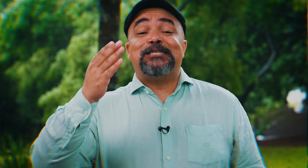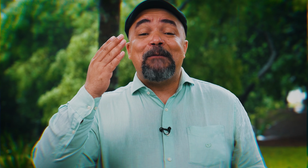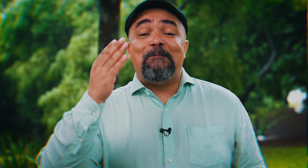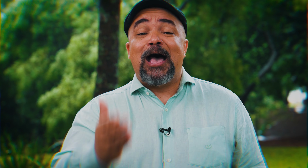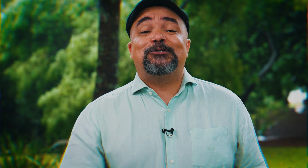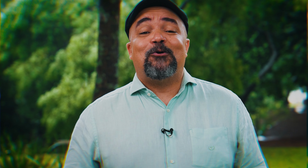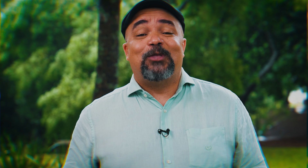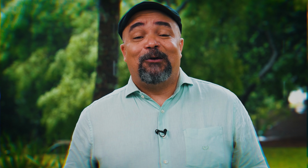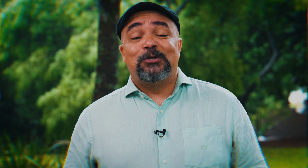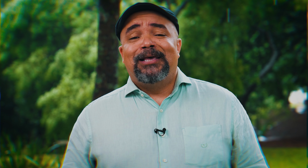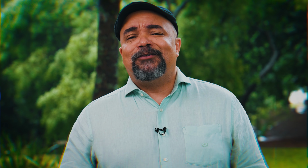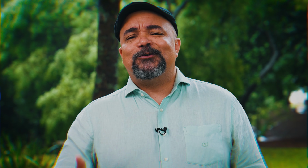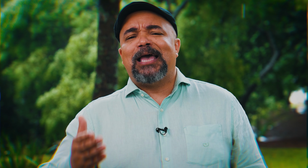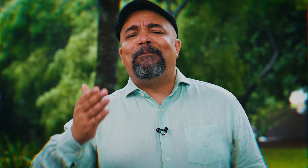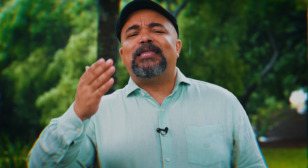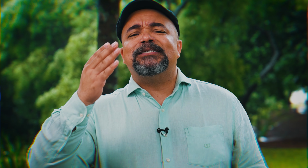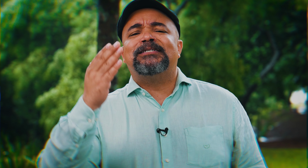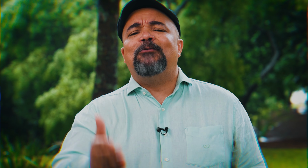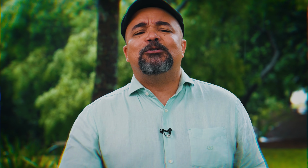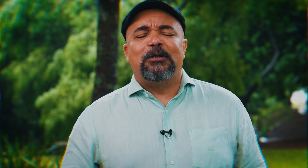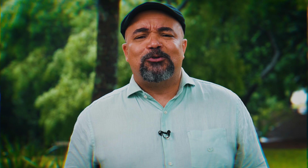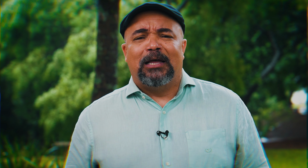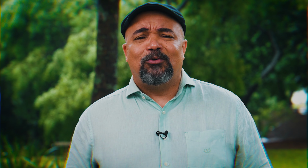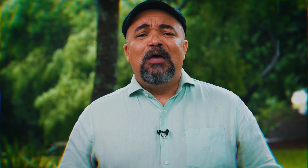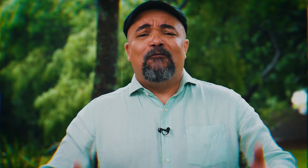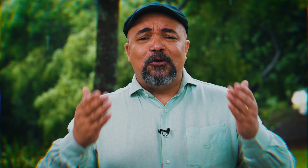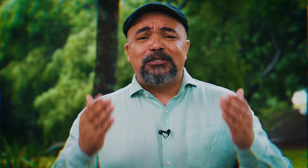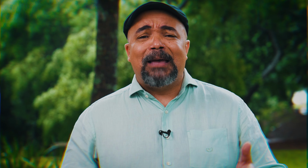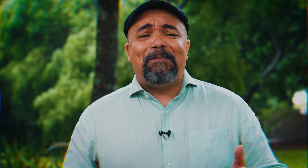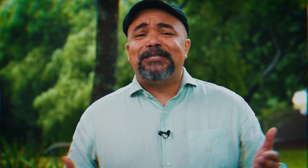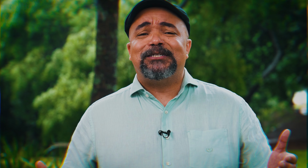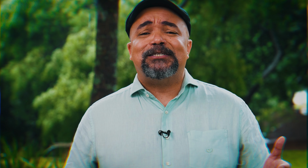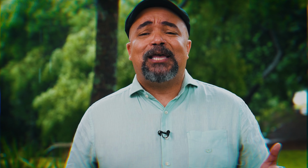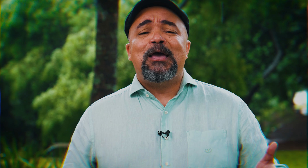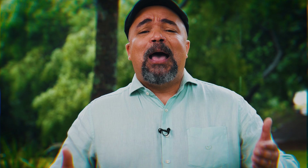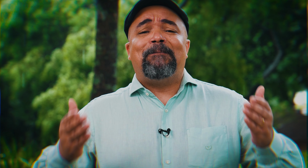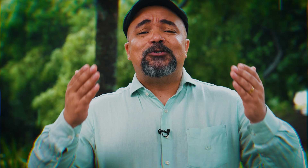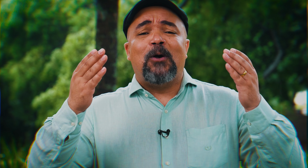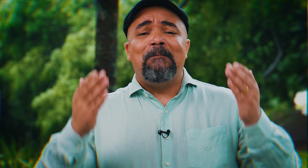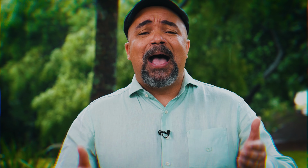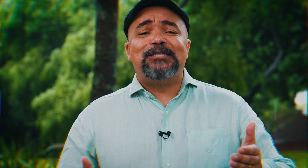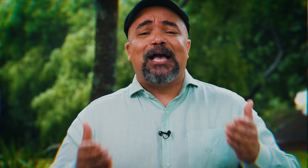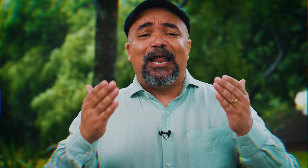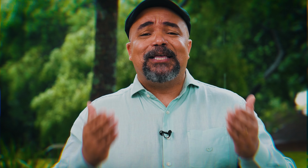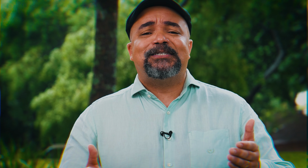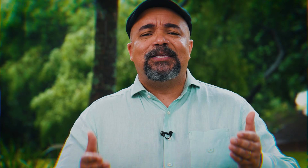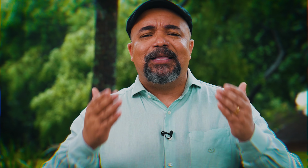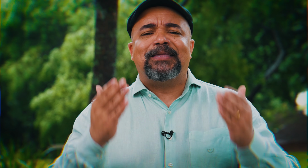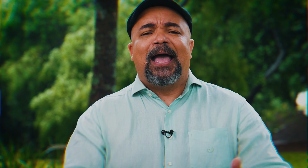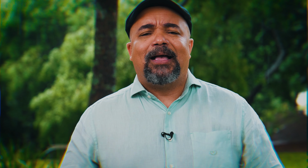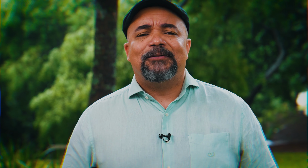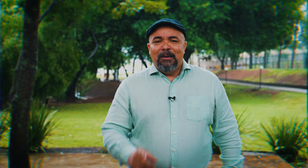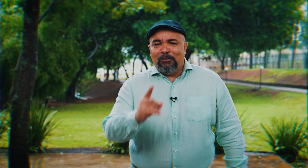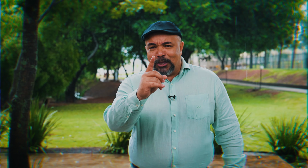você está em paz com Deus, se você é a habitação do Espírito Santo, você precisa ser a pessoa mais agradecida